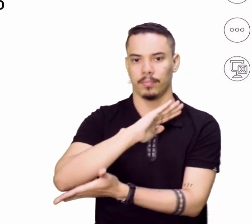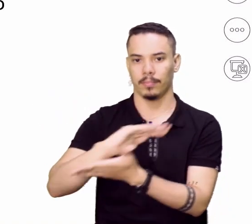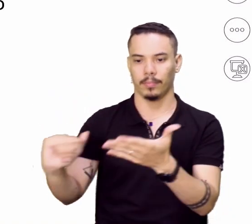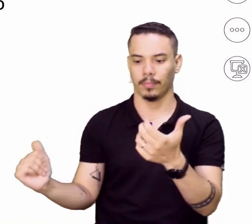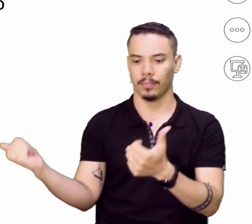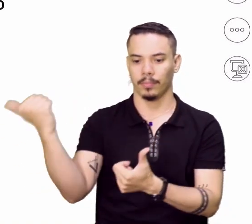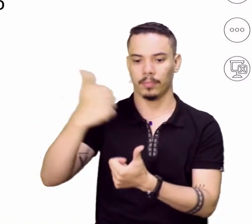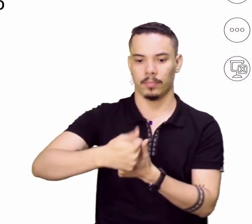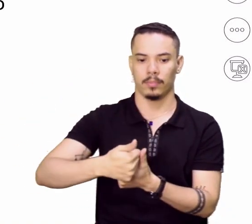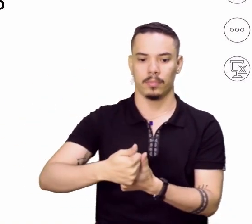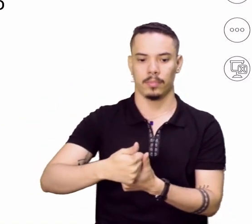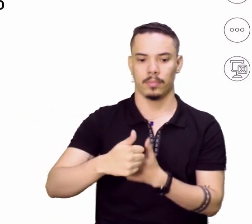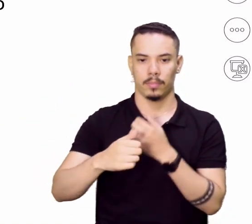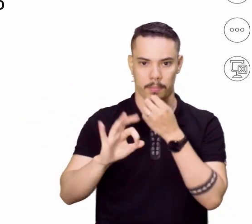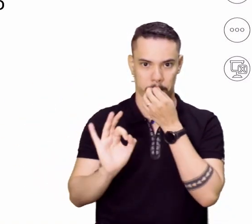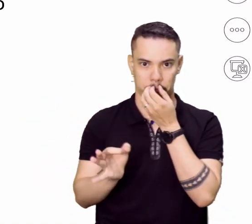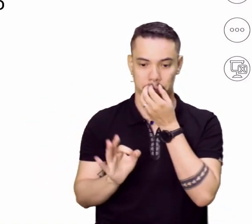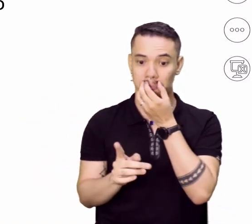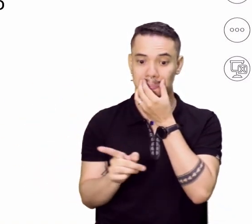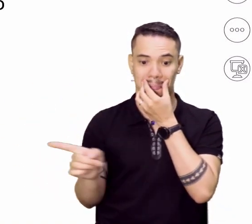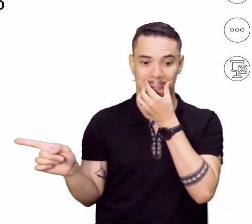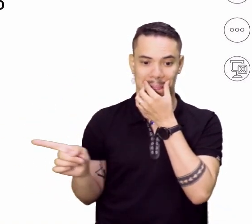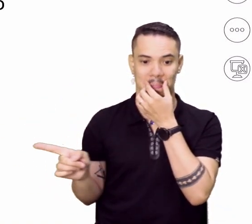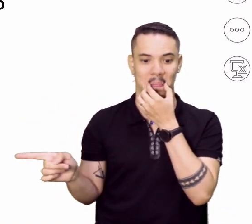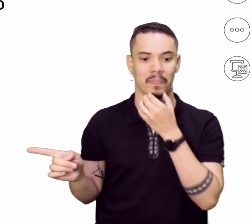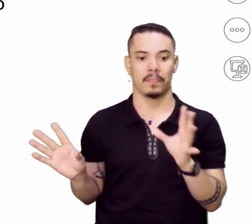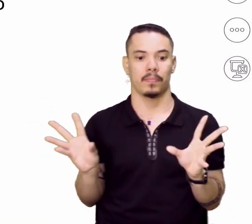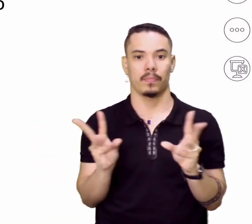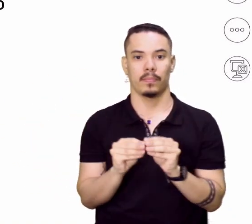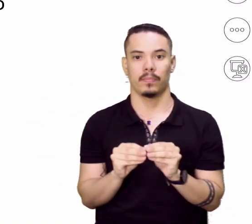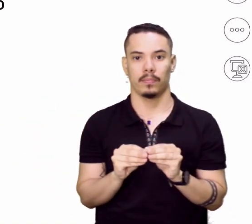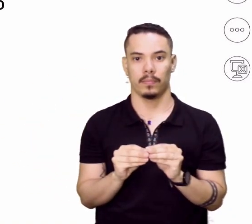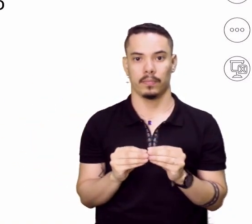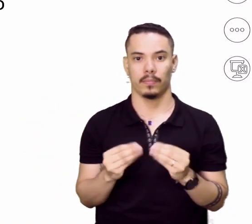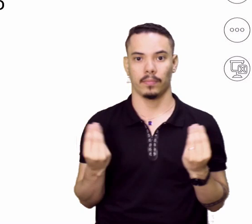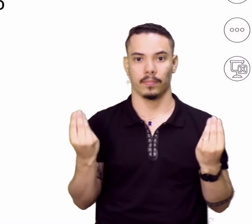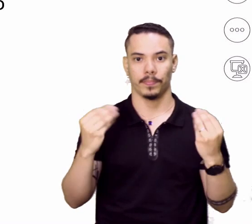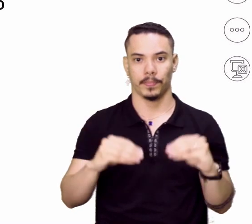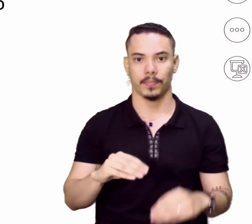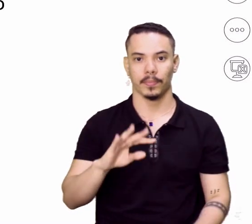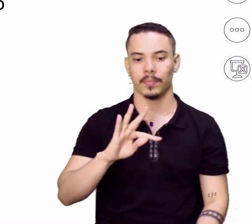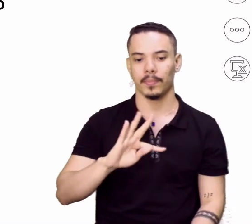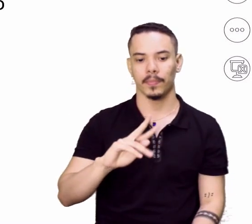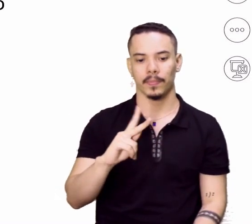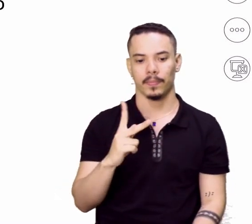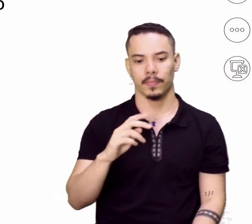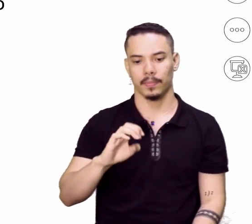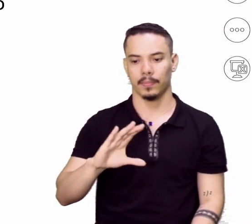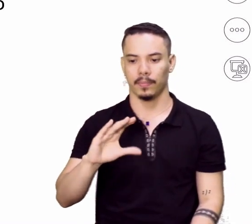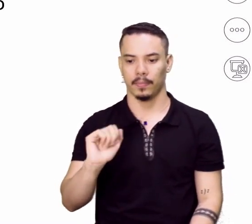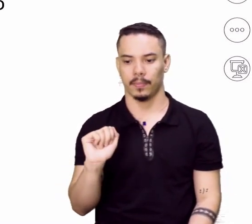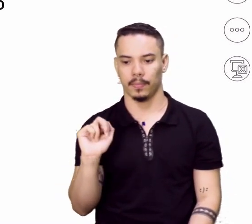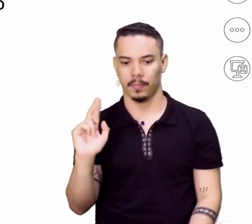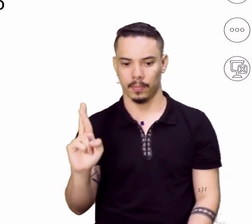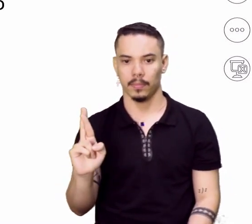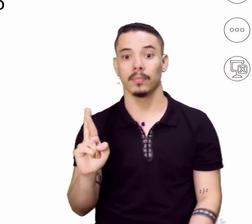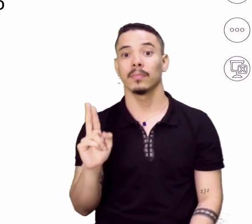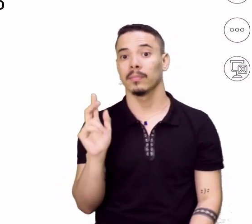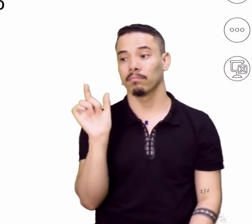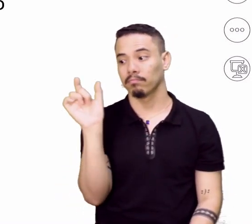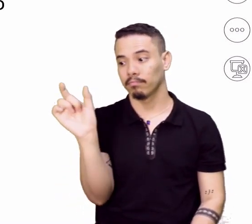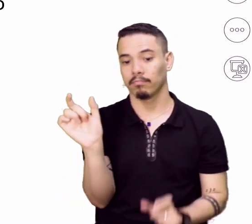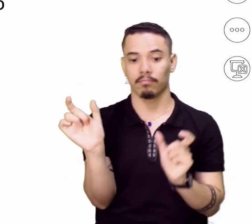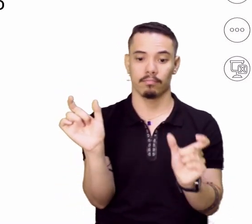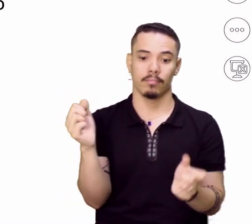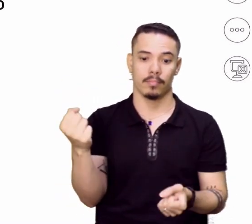só, que foi the car. Então aqui o elemento que você tem em comum nessas duas frases é a palavra carro, sendo que